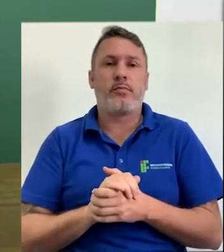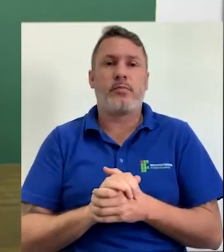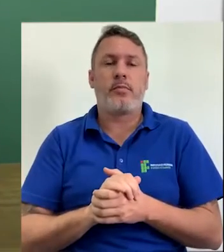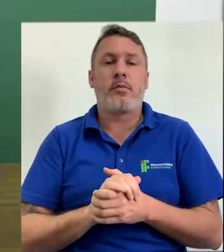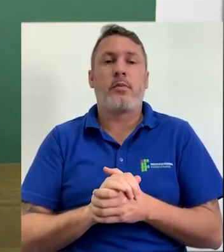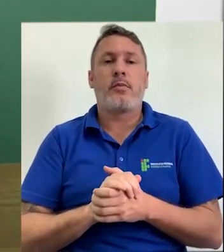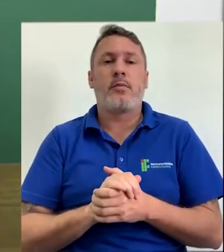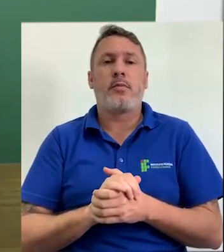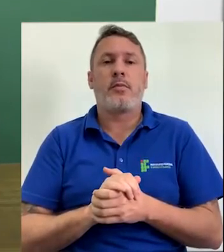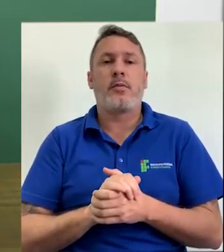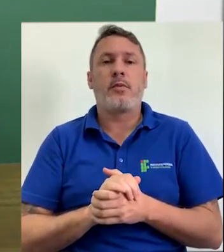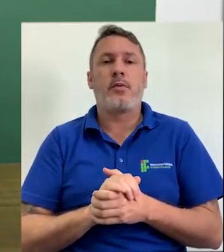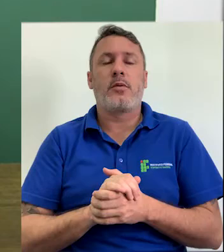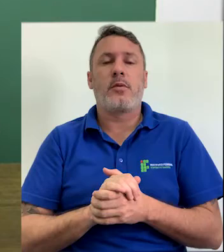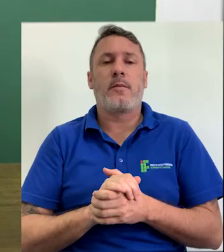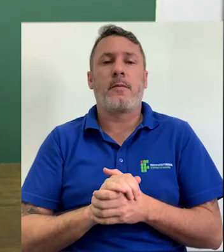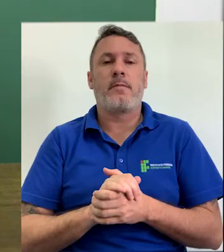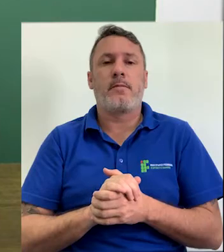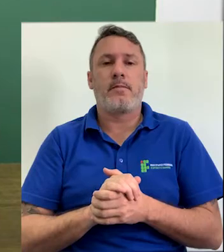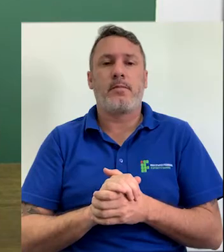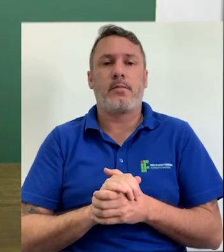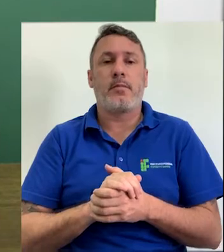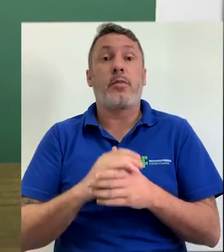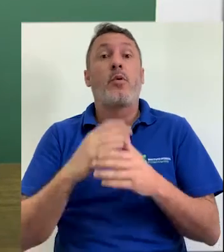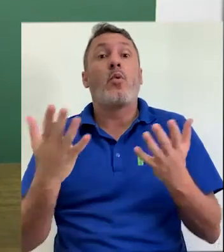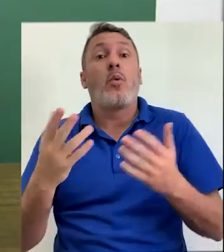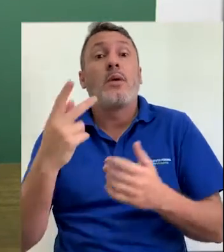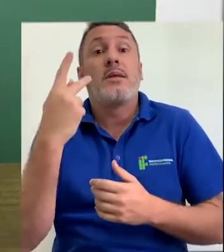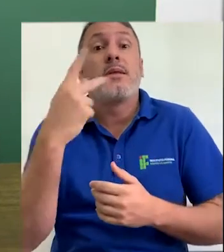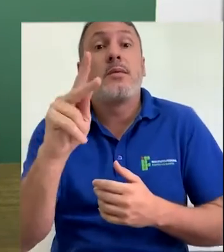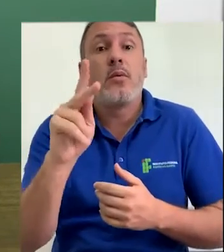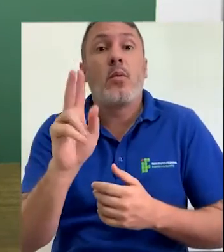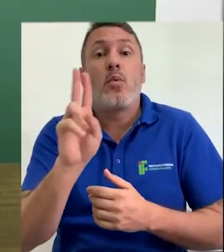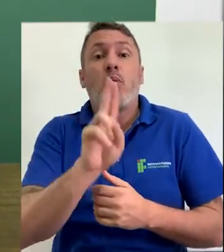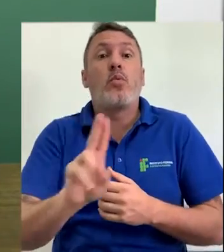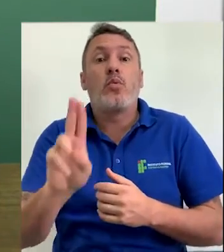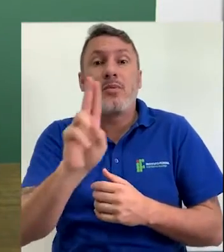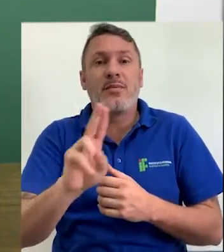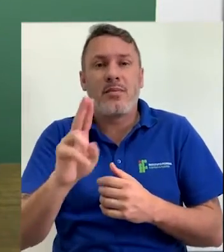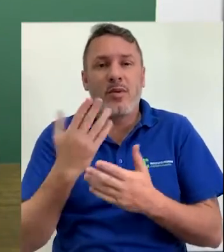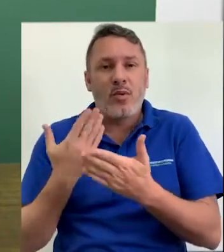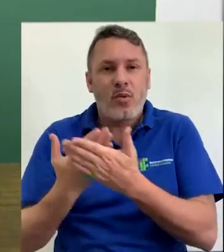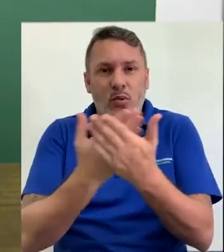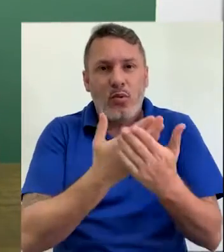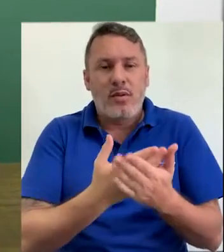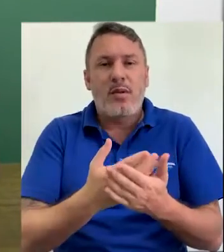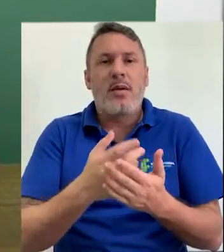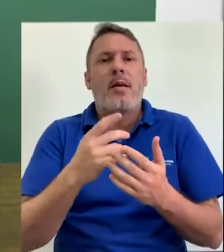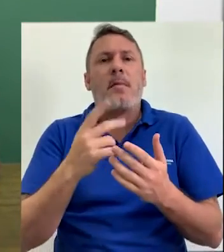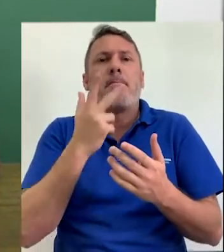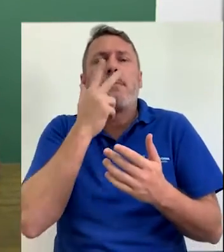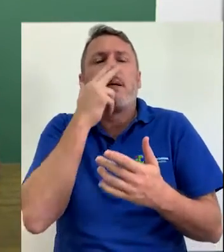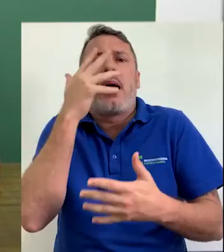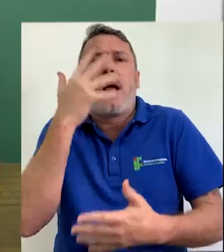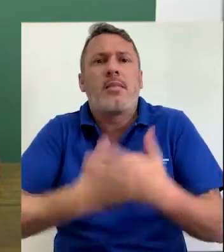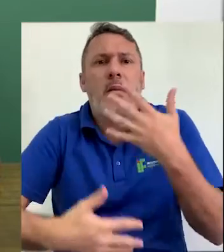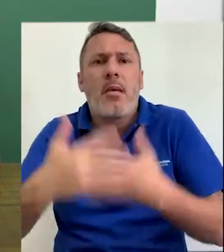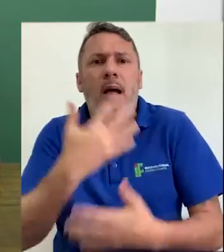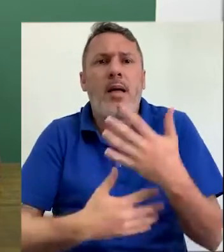qual é a ferramenta que eu tenho maior possibilidade de êxito?